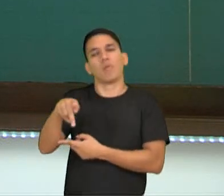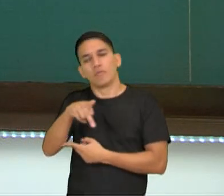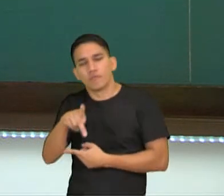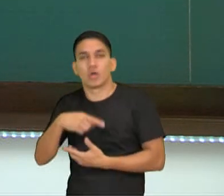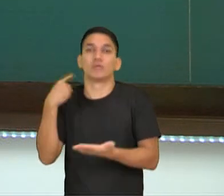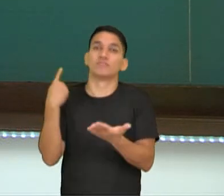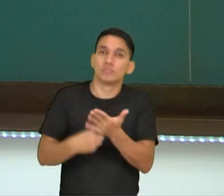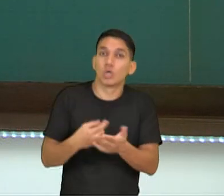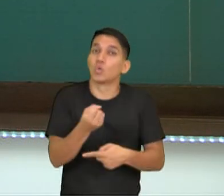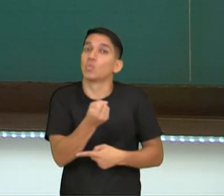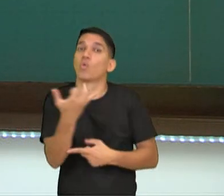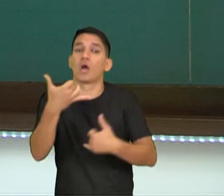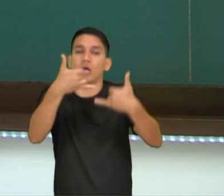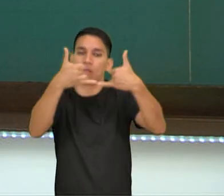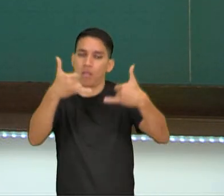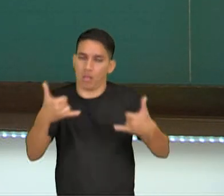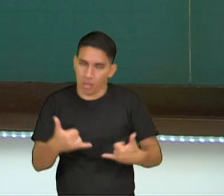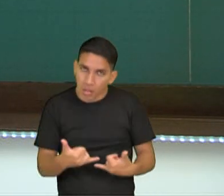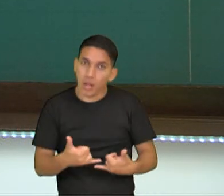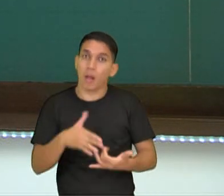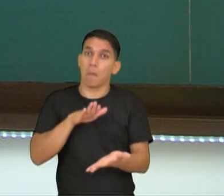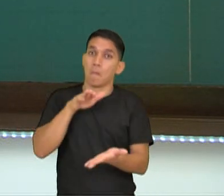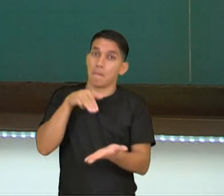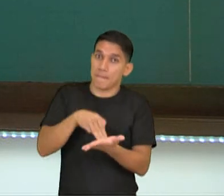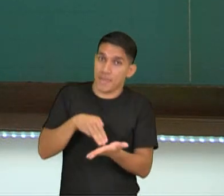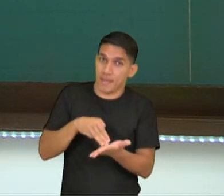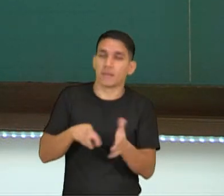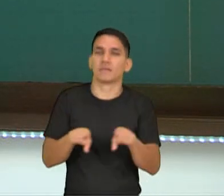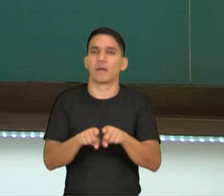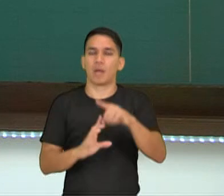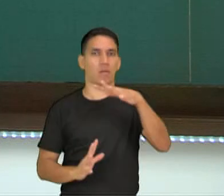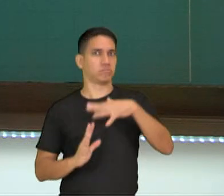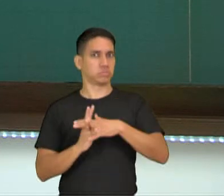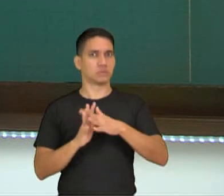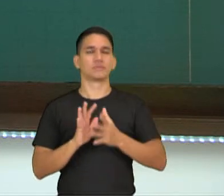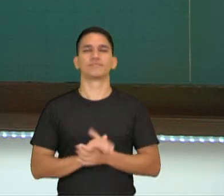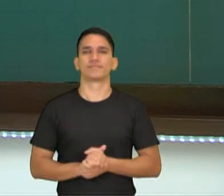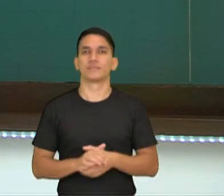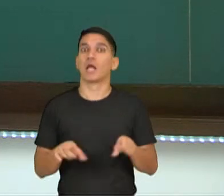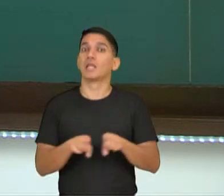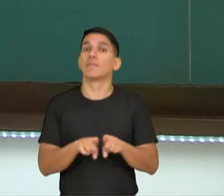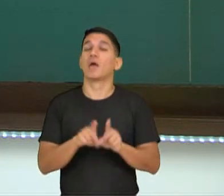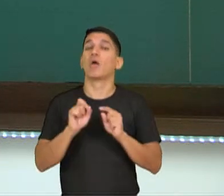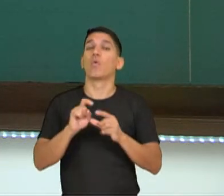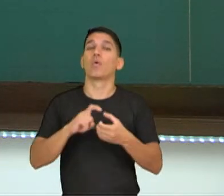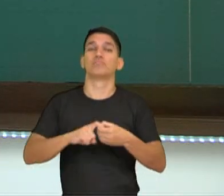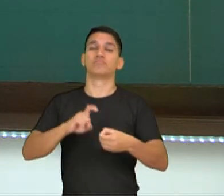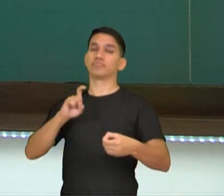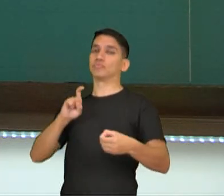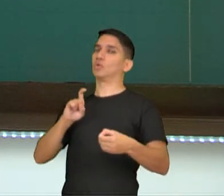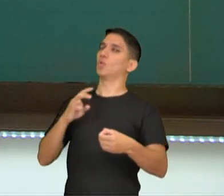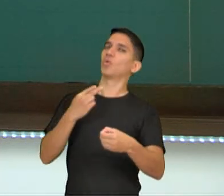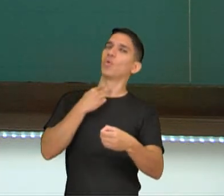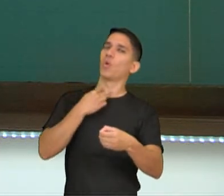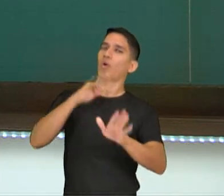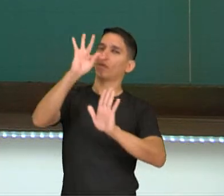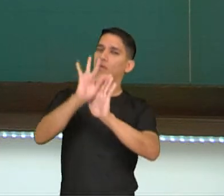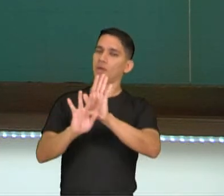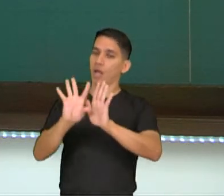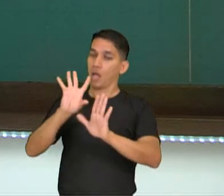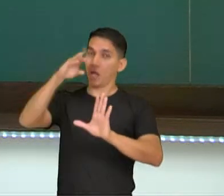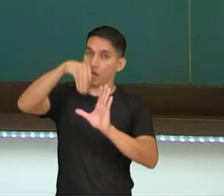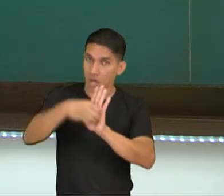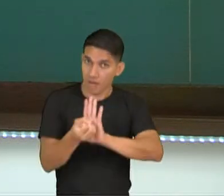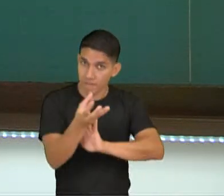tem que atender, né, ao mínimo e ao máximo. Isenção de opiniões. Opa, isso é interessante. No texto informativo eu não expresso a